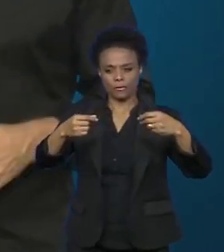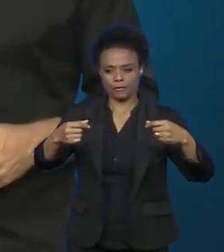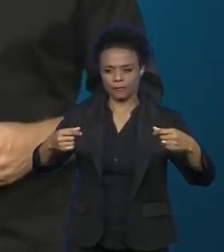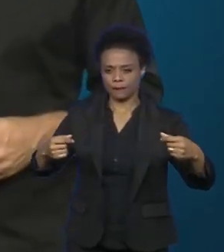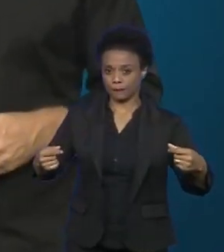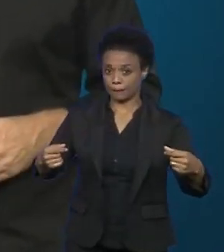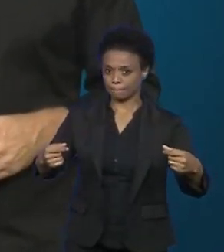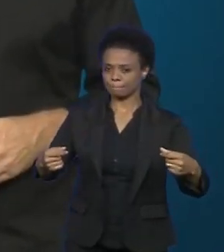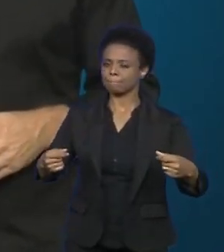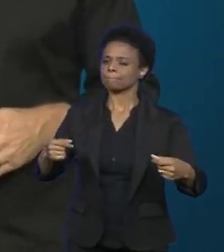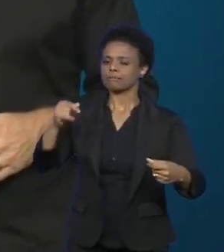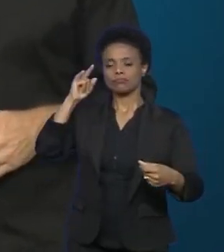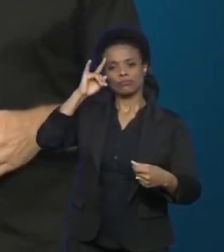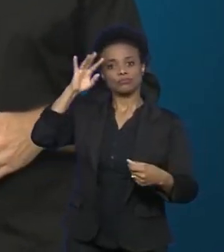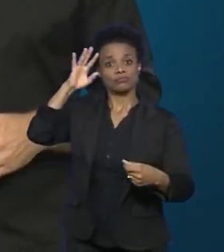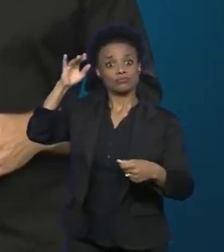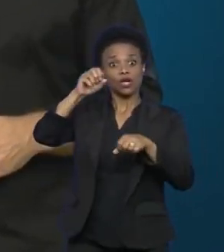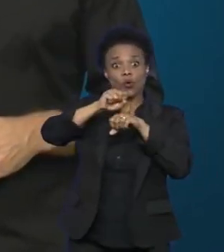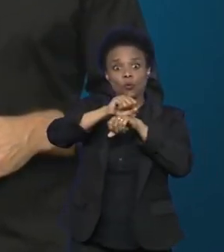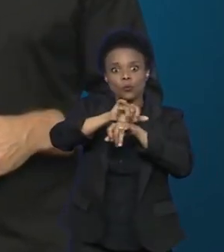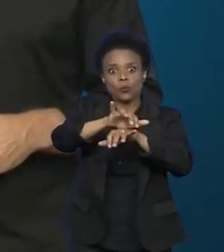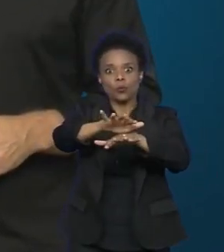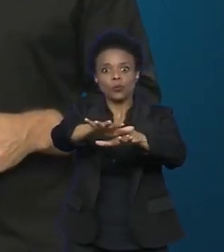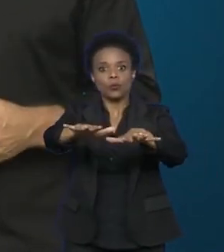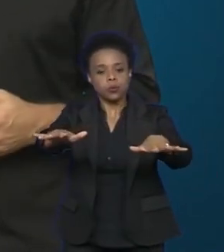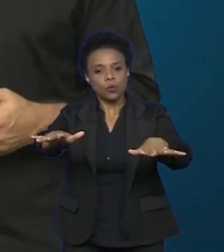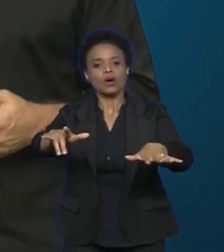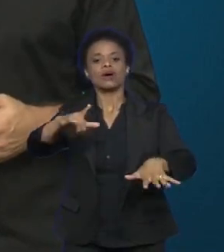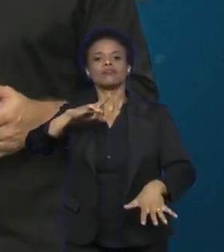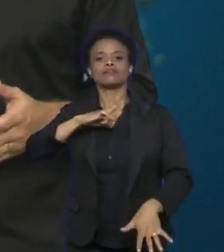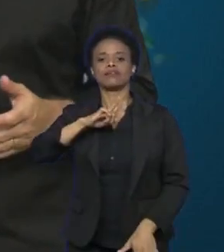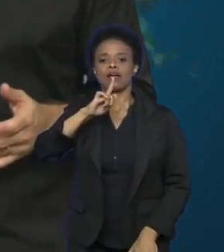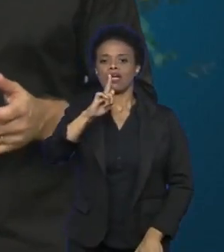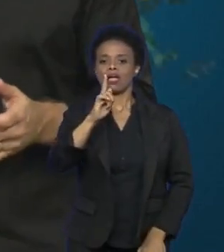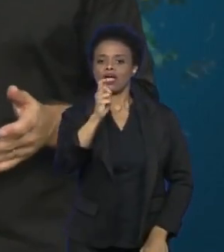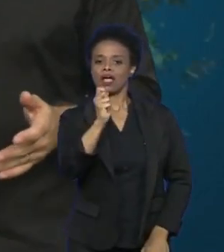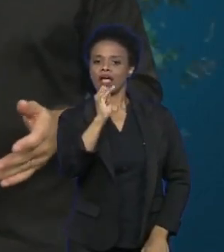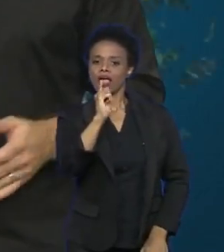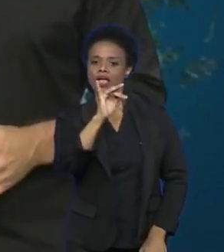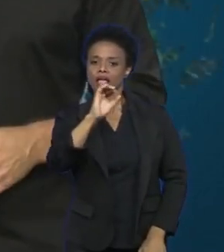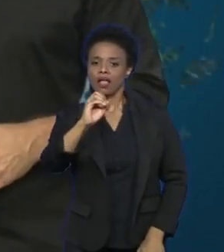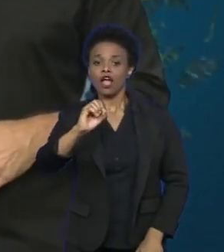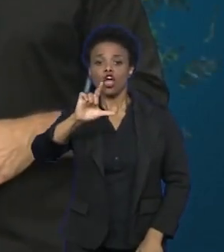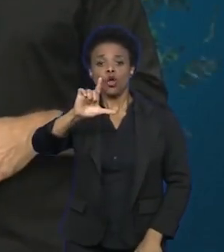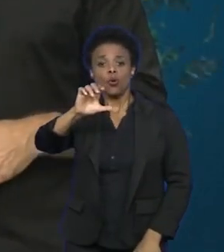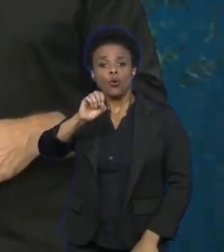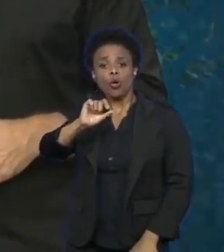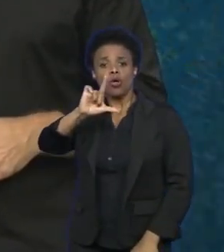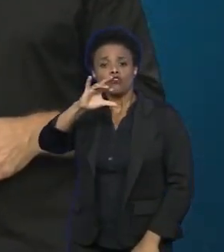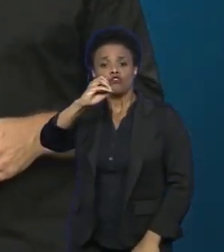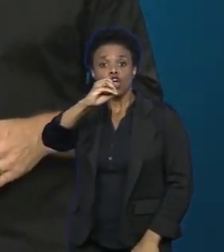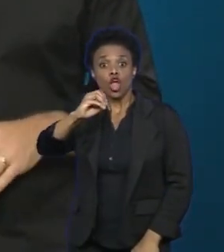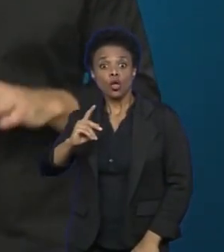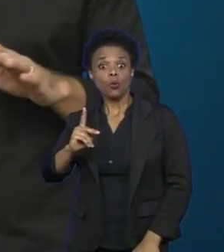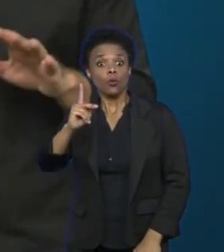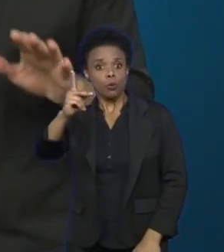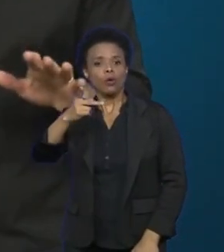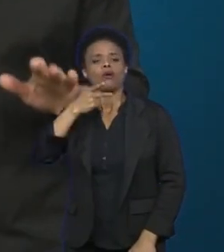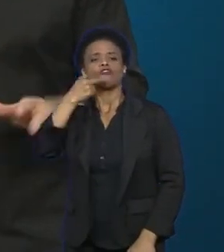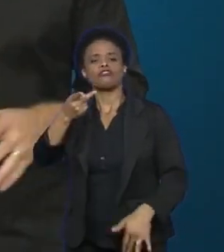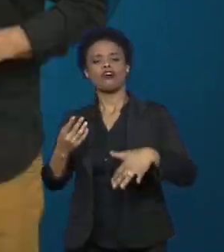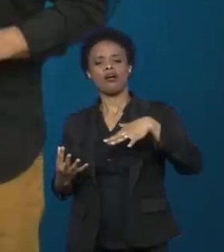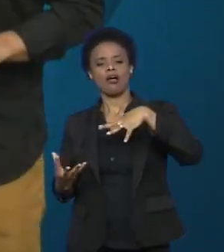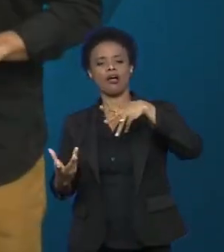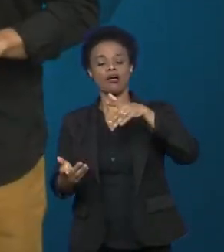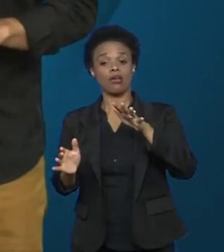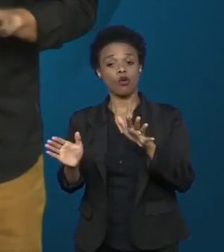uma teoria altamente difundida, a teoria de Gaia, desenvolvida por James Lovelock, defende que a Terra é capaz de se